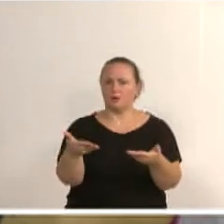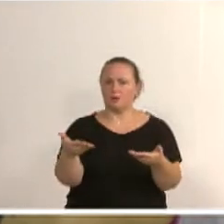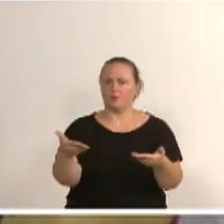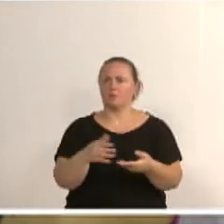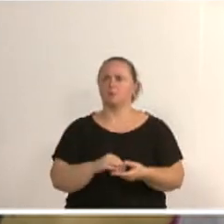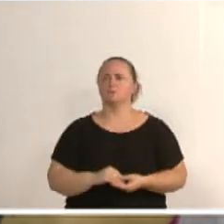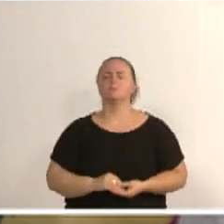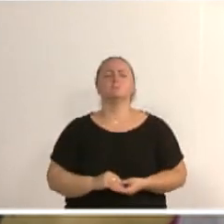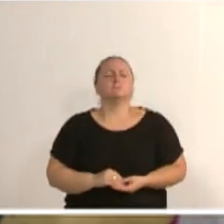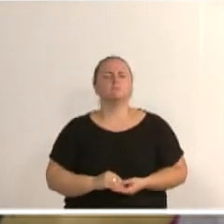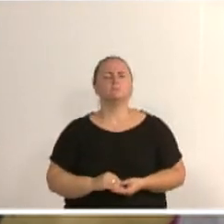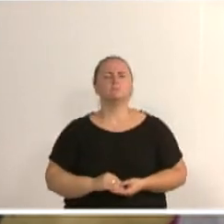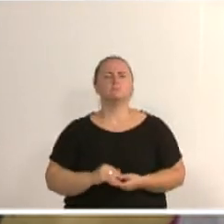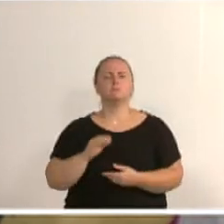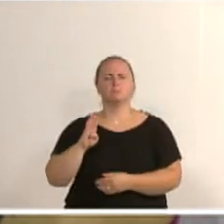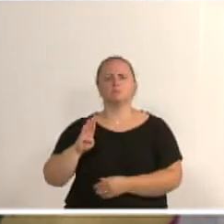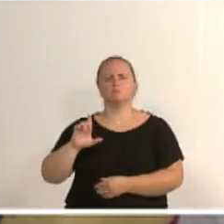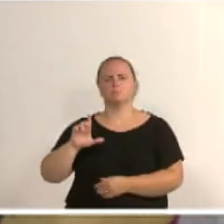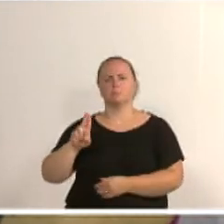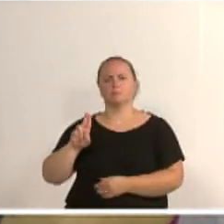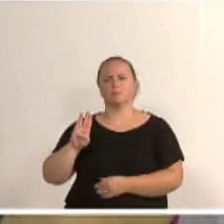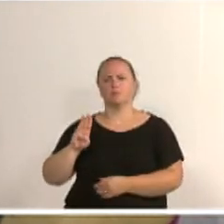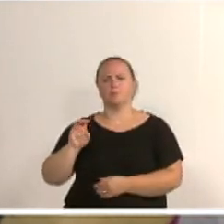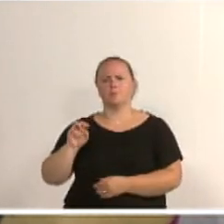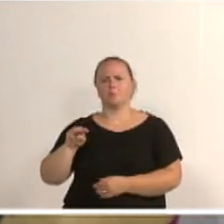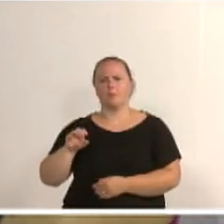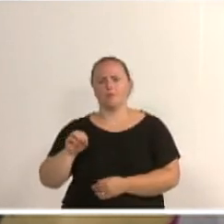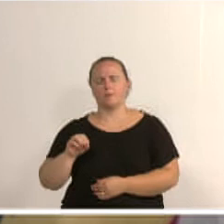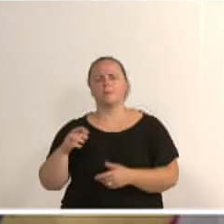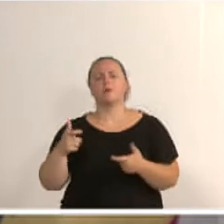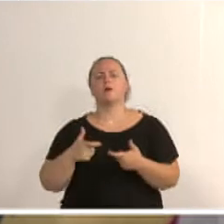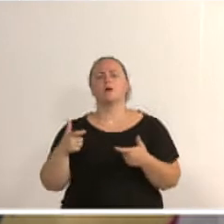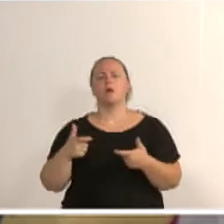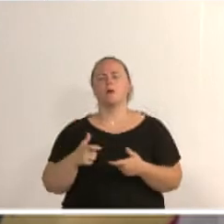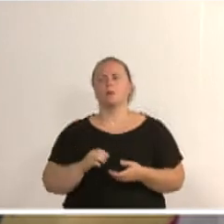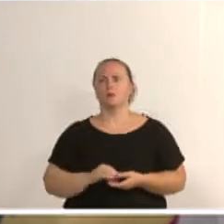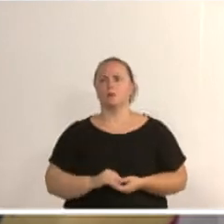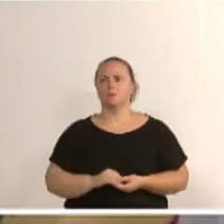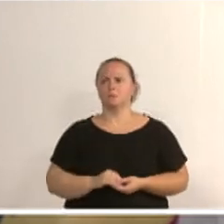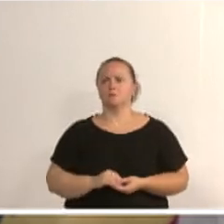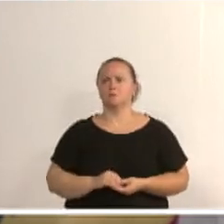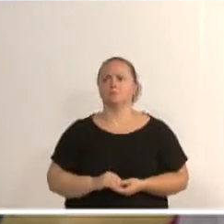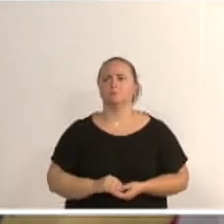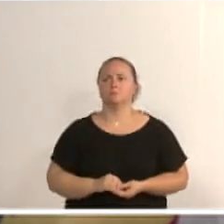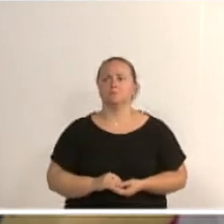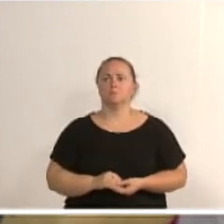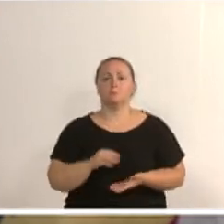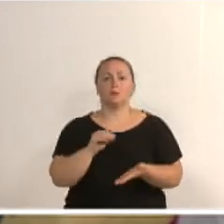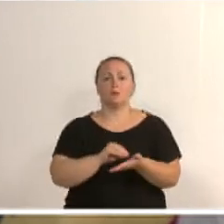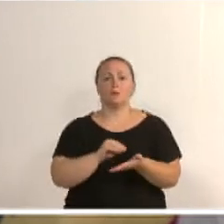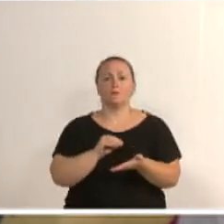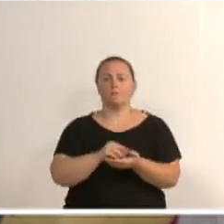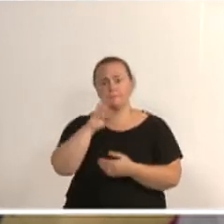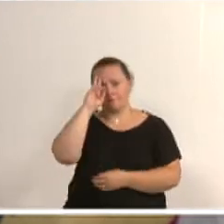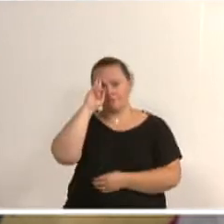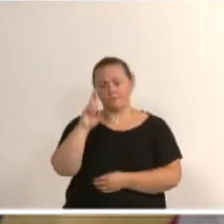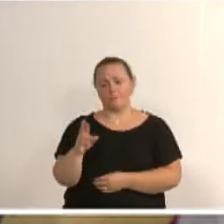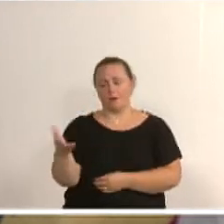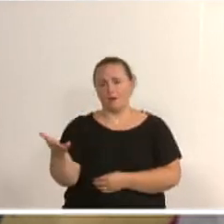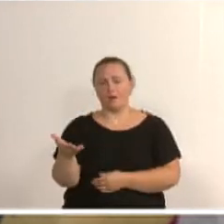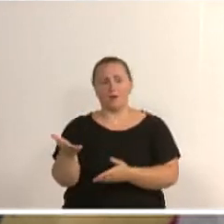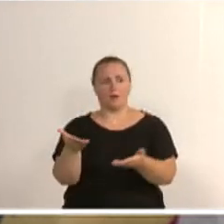está a Blumob? A empresa mais interessada. Cadê a falta de respeito com todos que estão aqui presentes, que vieram para cá